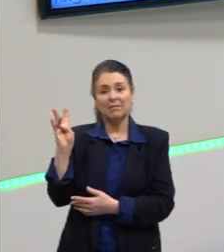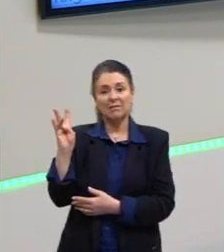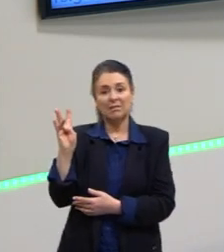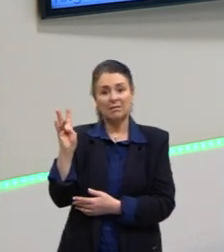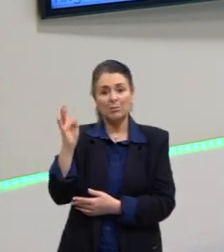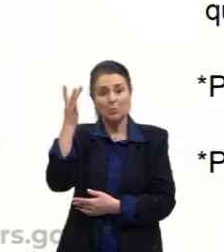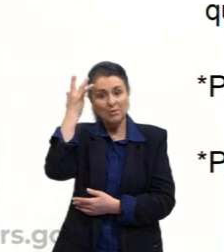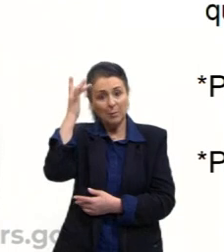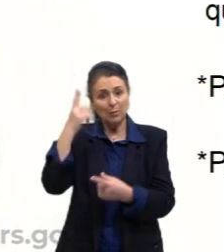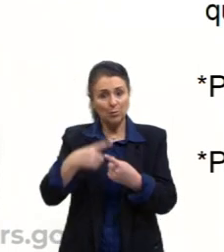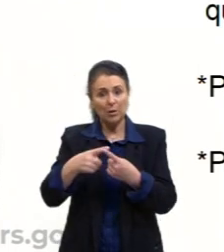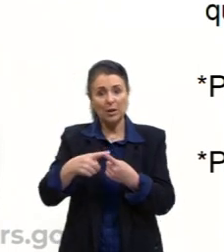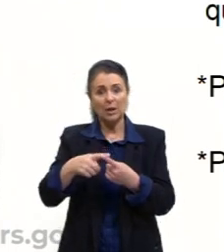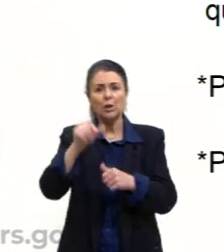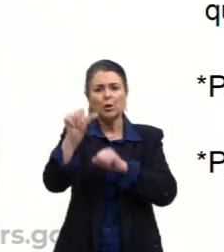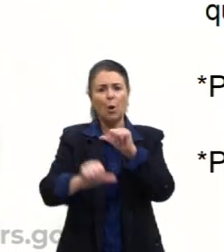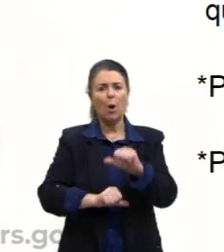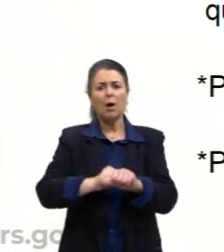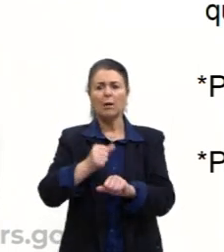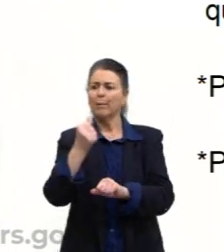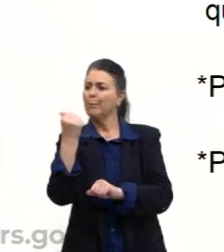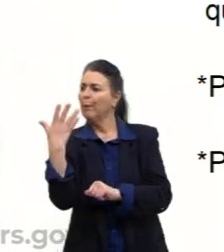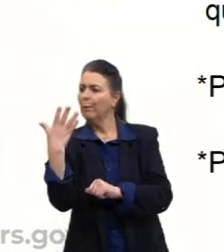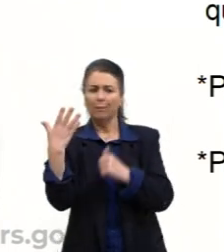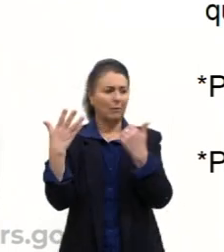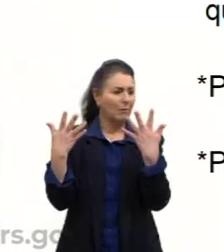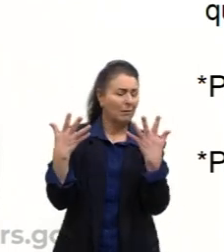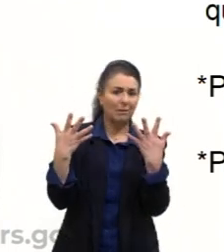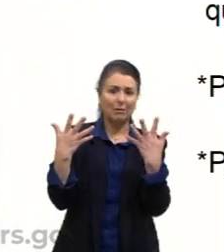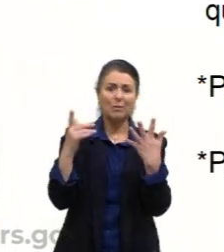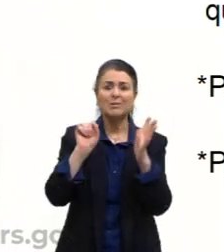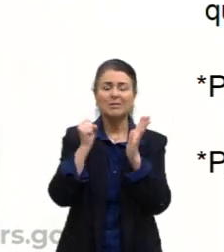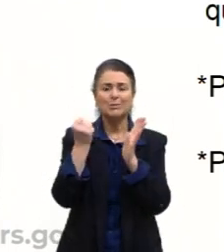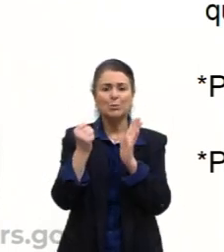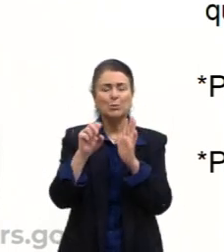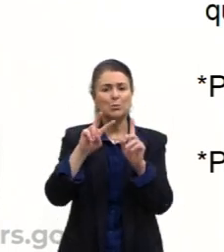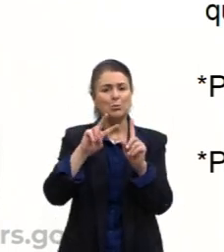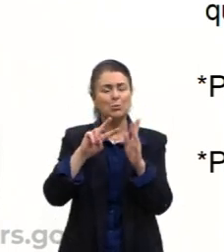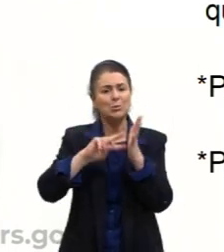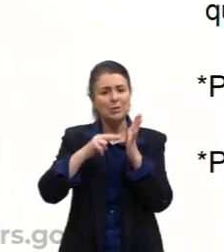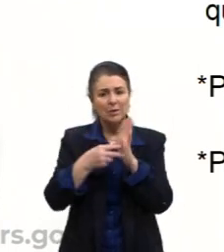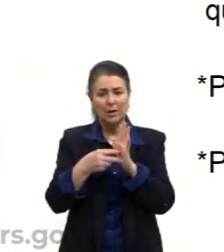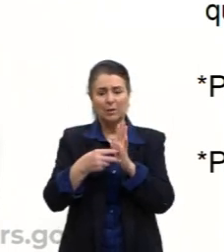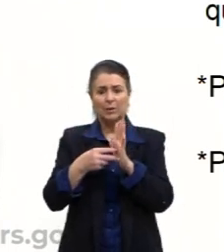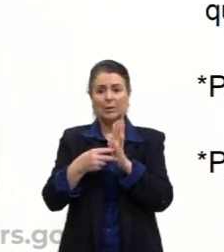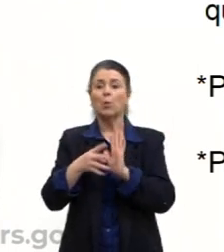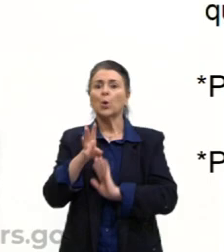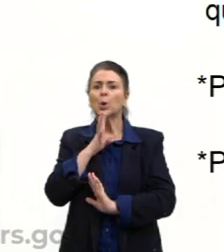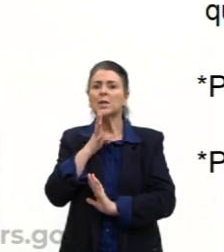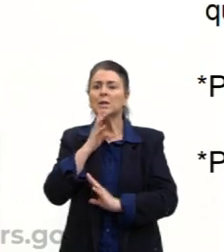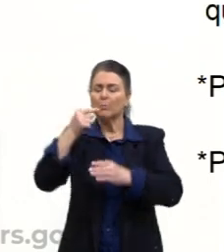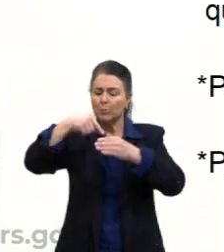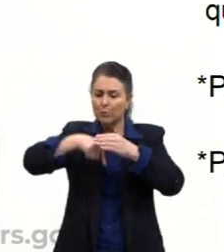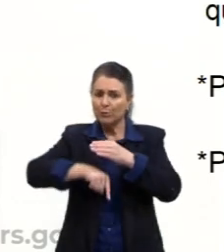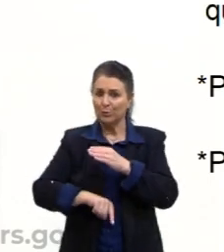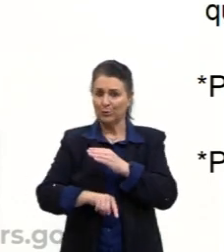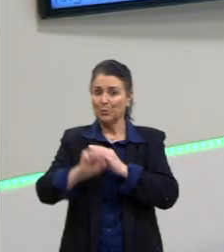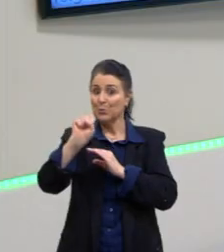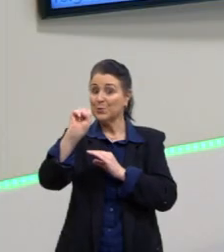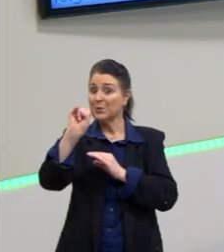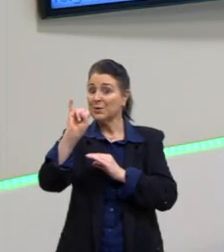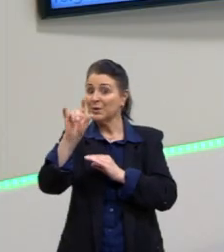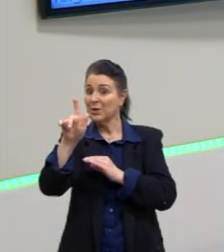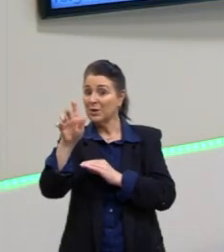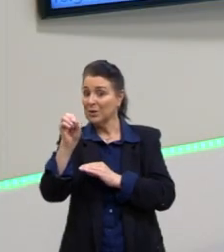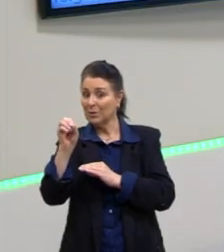usada Mas é interessante saber pode ter causar problemas então o domínio dos signos e combinações é importante para a boa